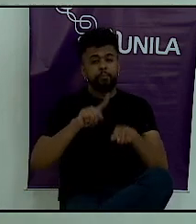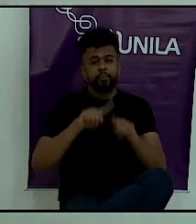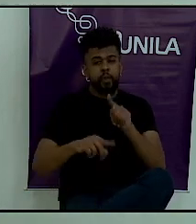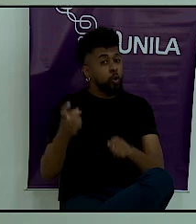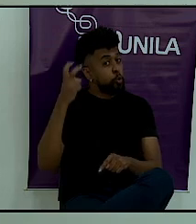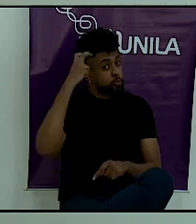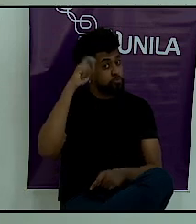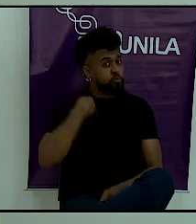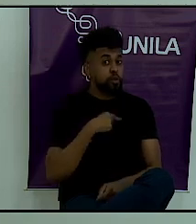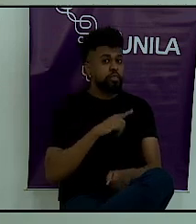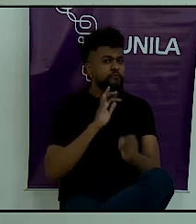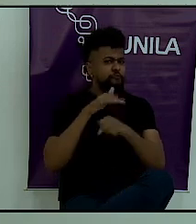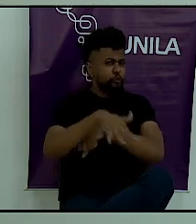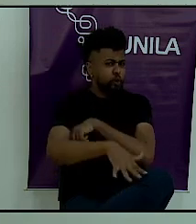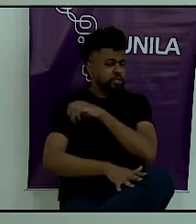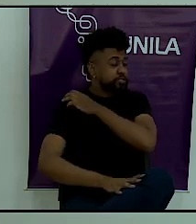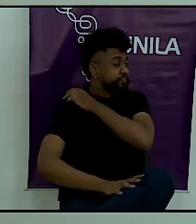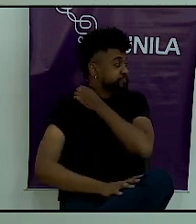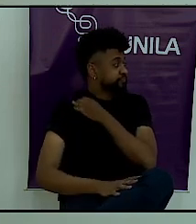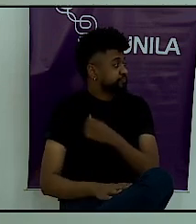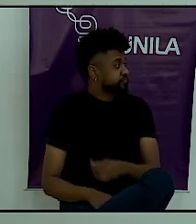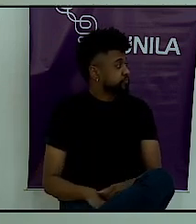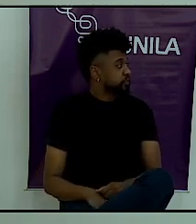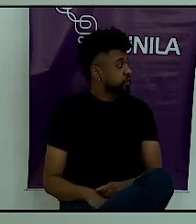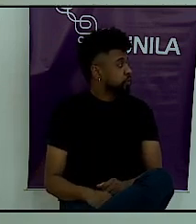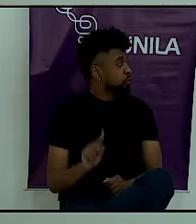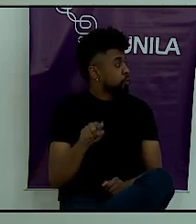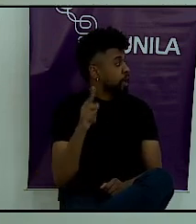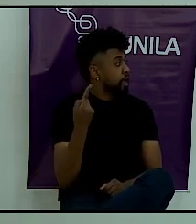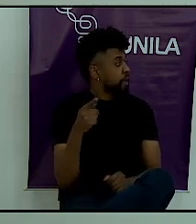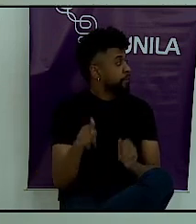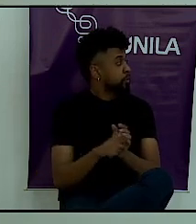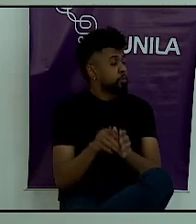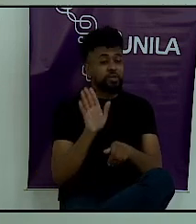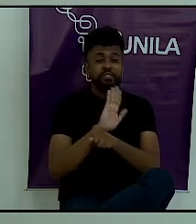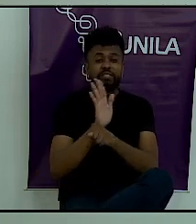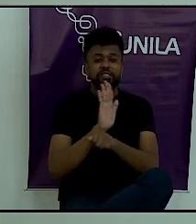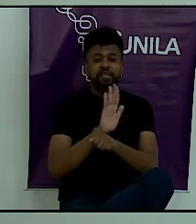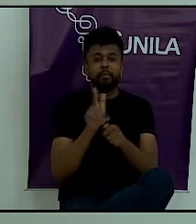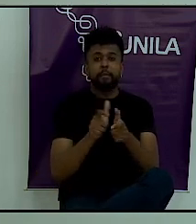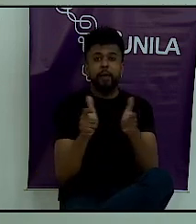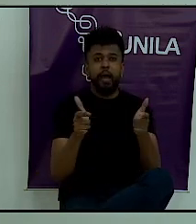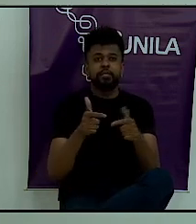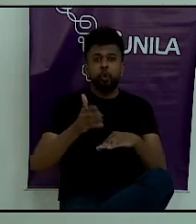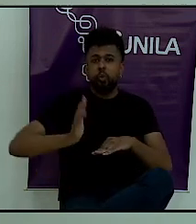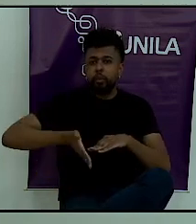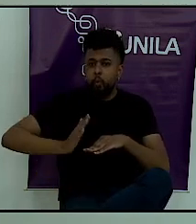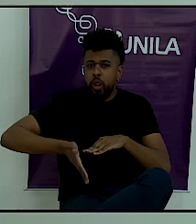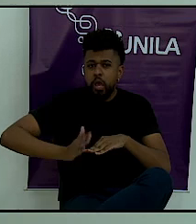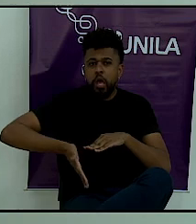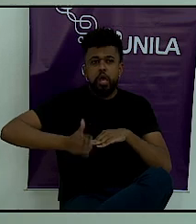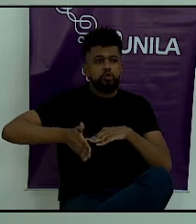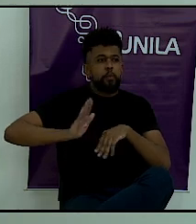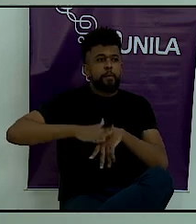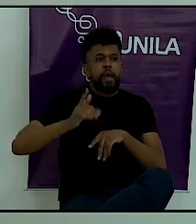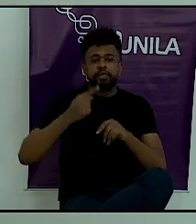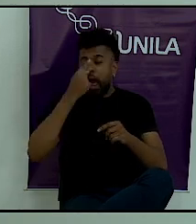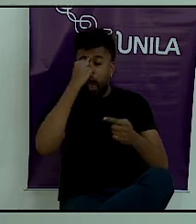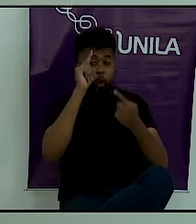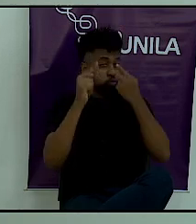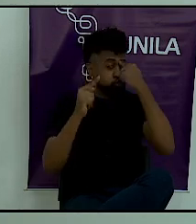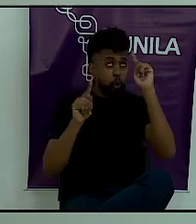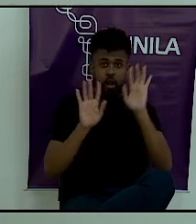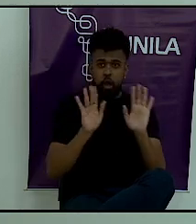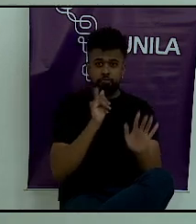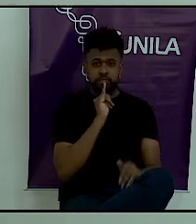culturais que a gente tem em Foz do Iguaçu, né? Um deles é a questão de um cinema mais contemporâneo e que seria mais autoral, vamos dizer assim,